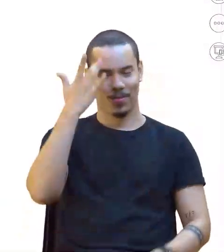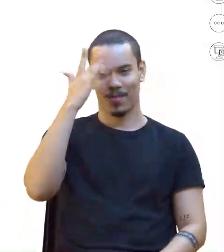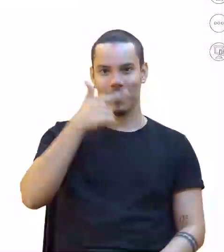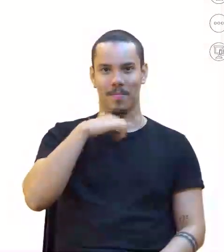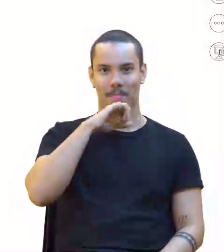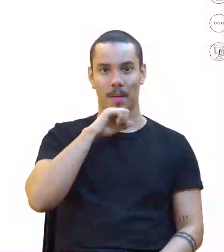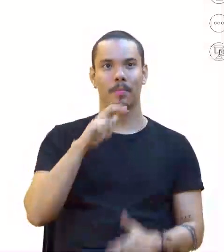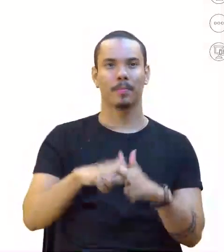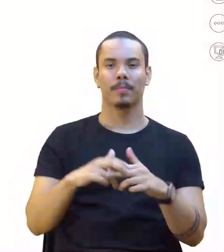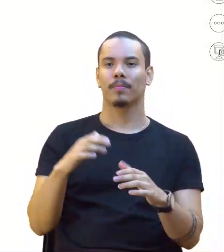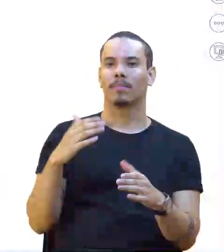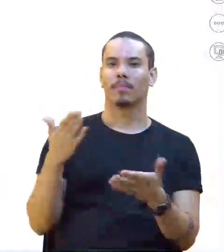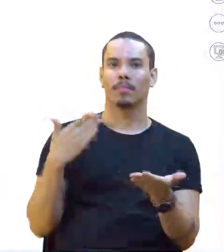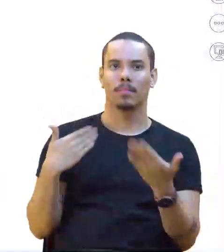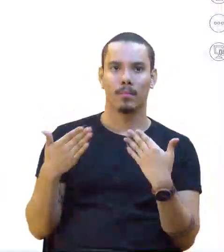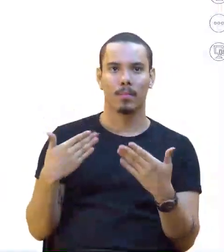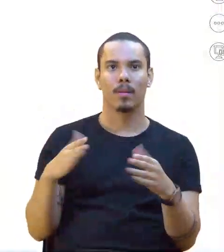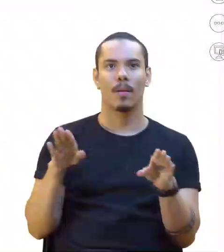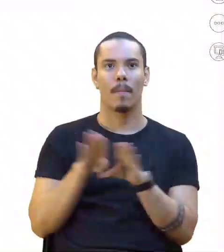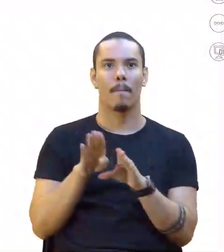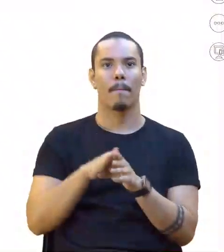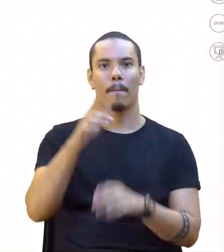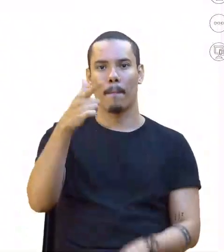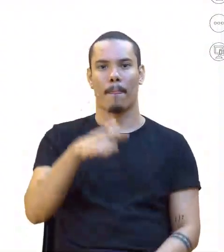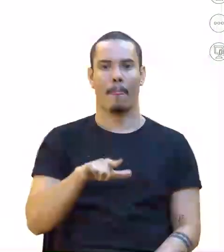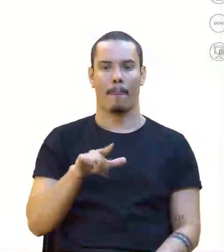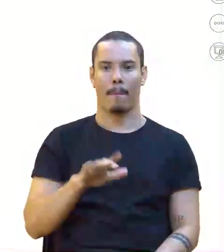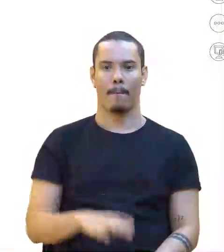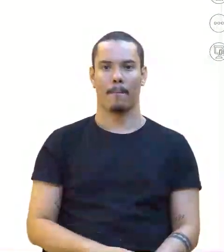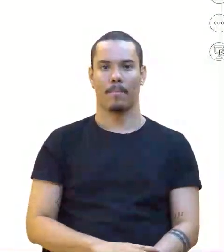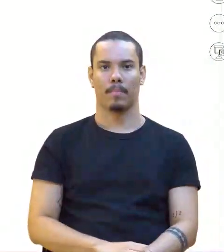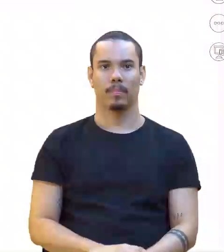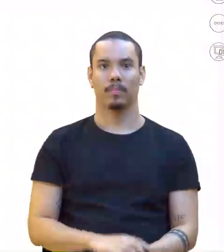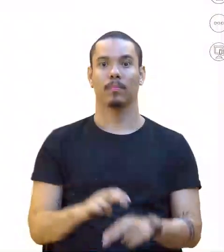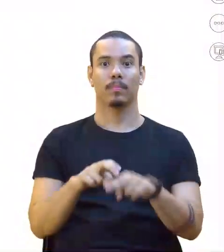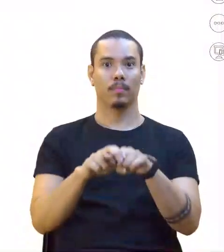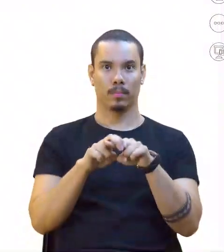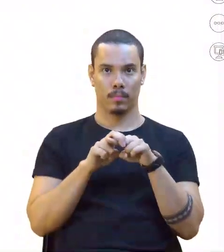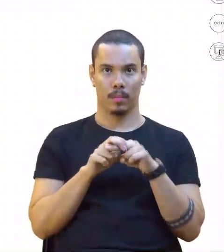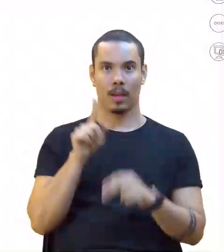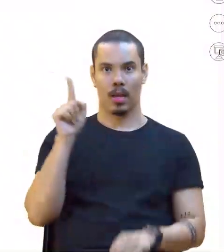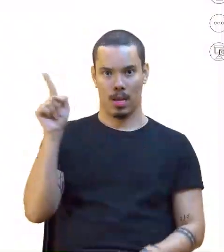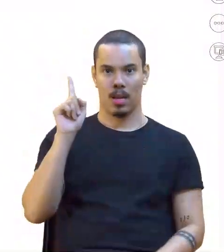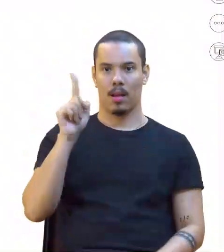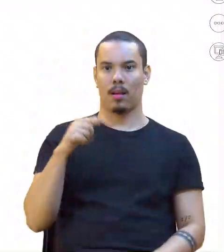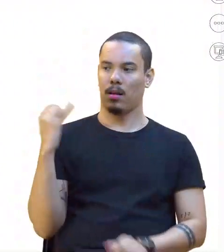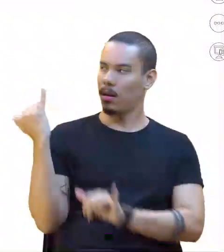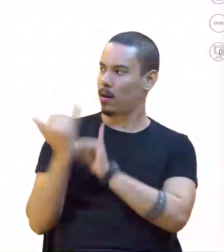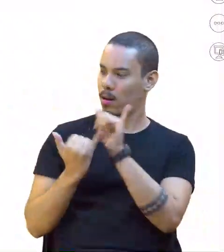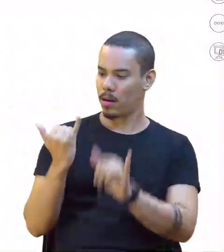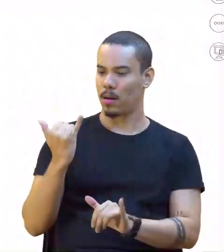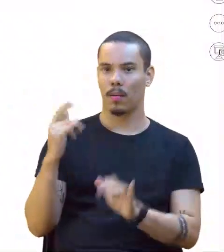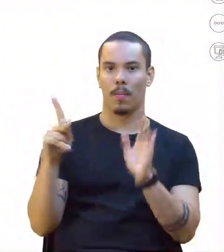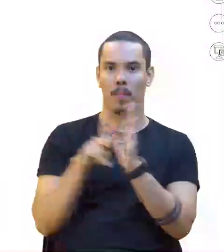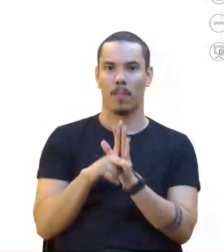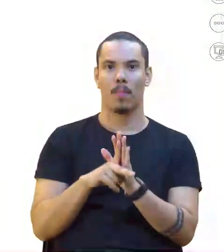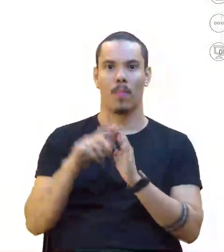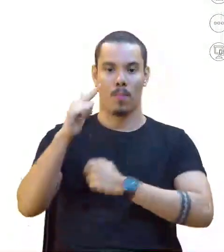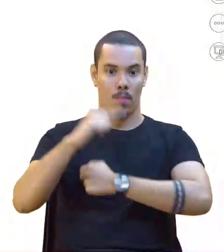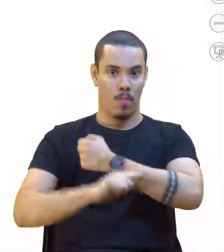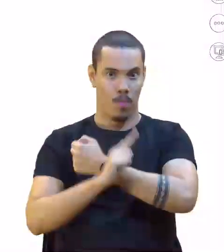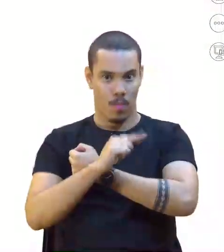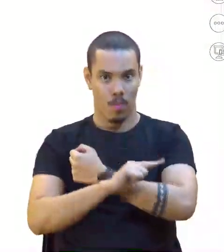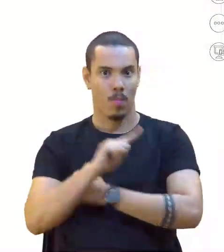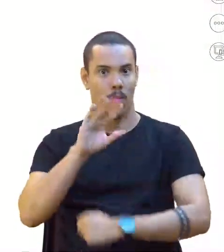comunicativo, galã, né? Aqui tá repetindo. Então, essa aí é a lenda do Boto, para quem não conhecia, né? Que